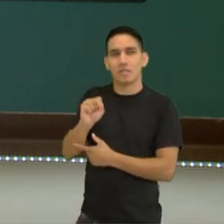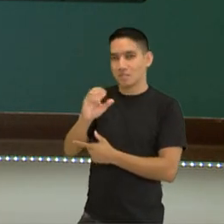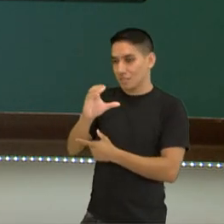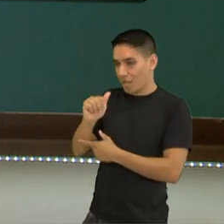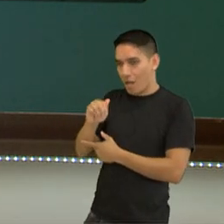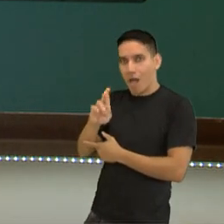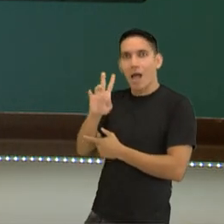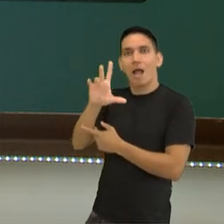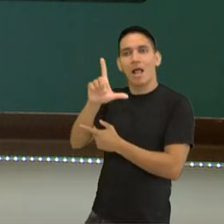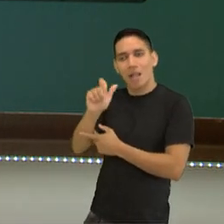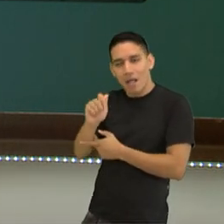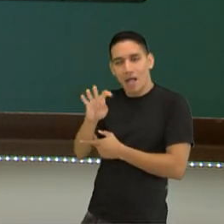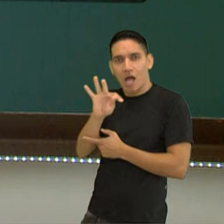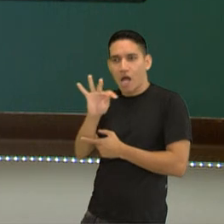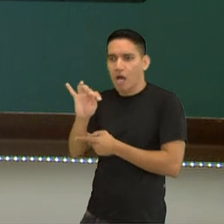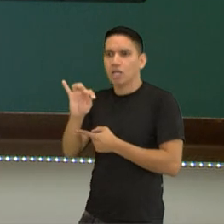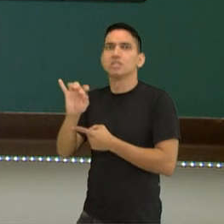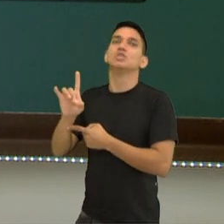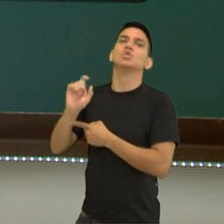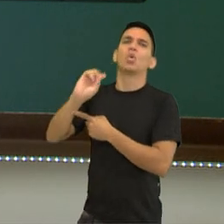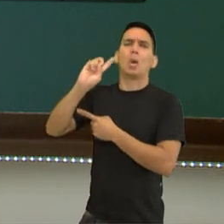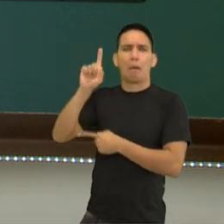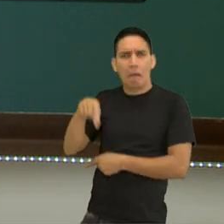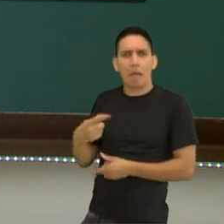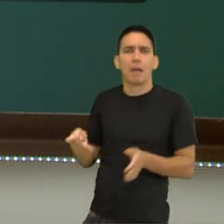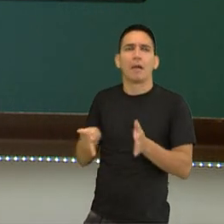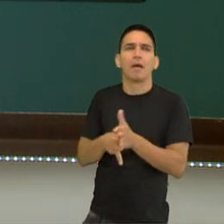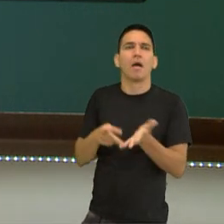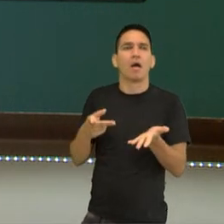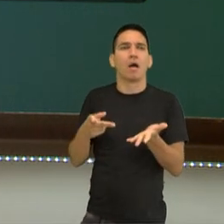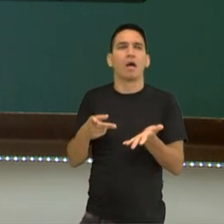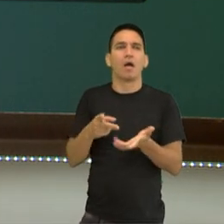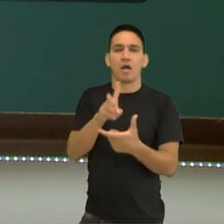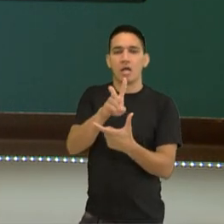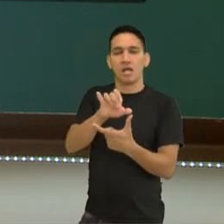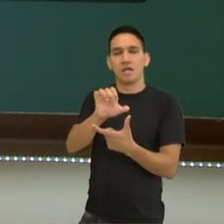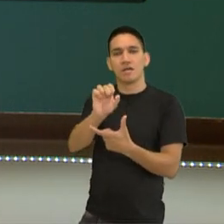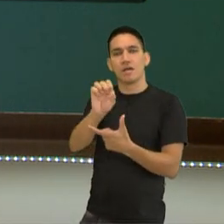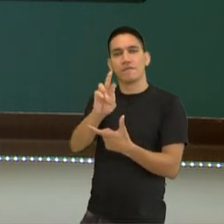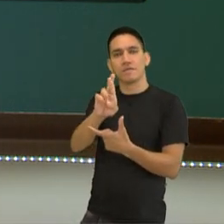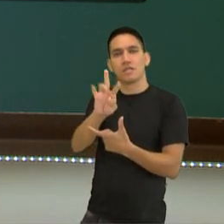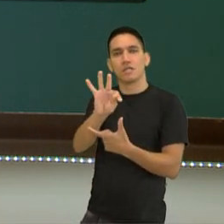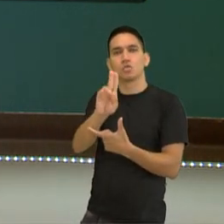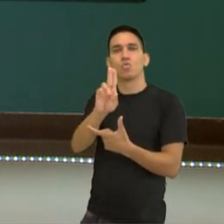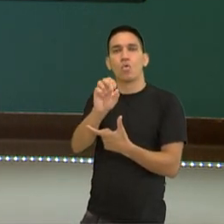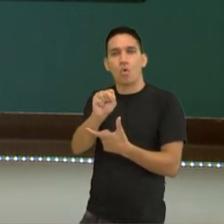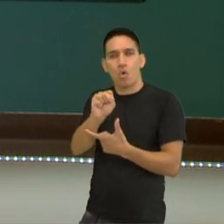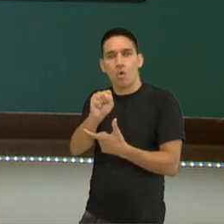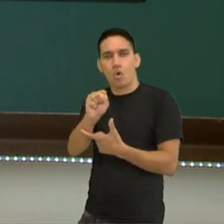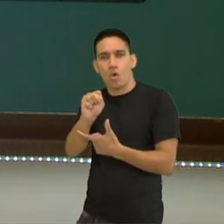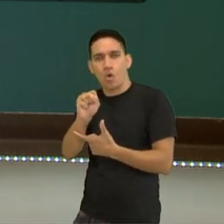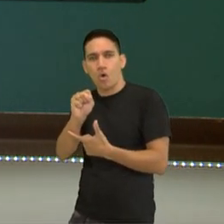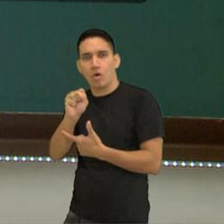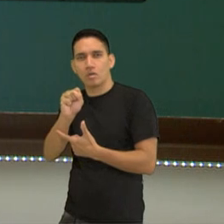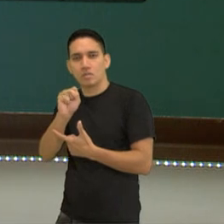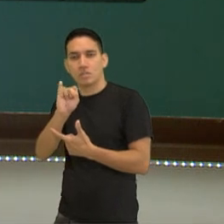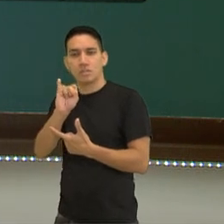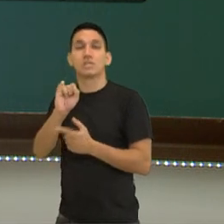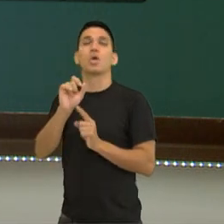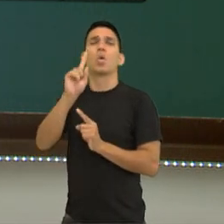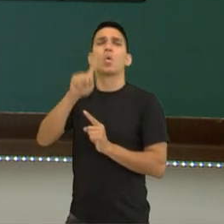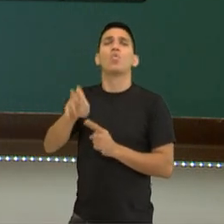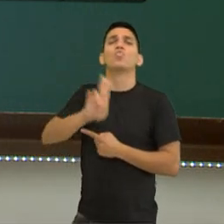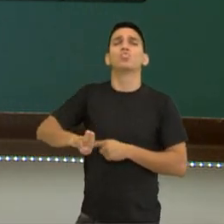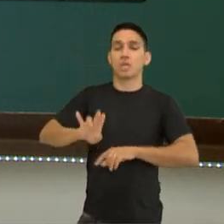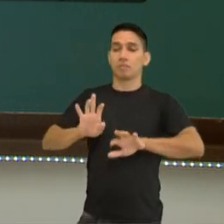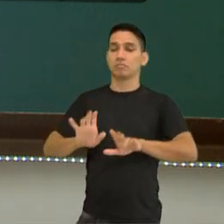um virtuose, né? Virtuose do quê? Do cravo, né, gente? Ele é muito bom no cravo. O cravo